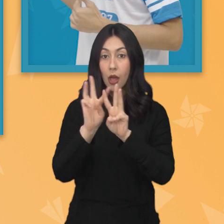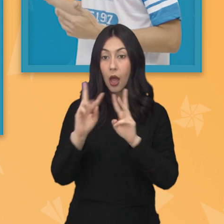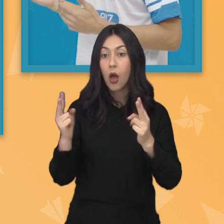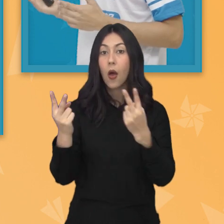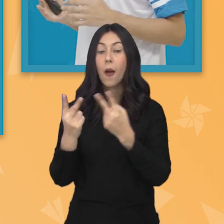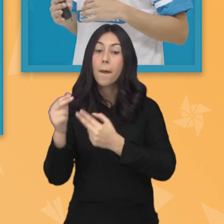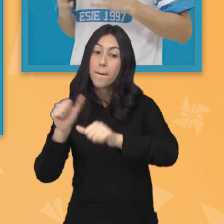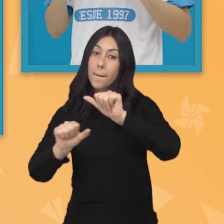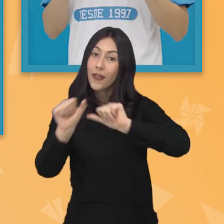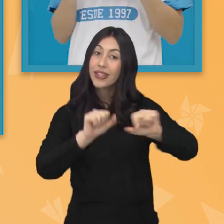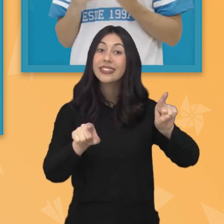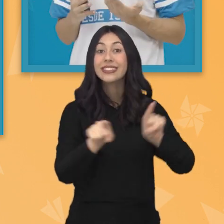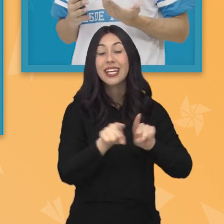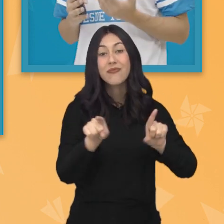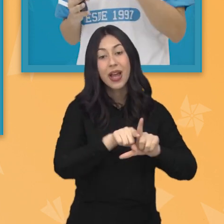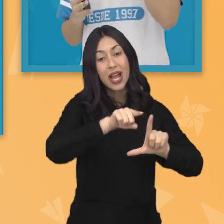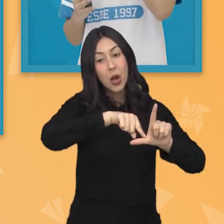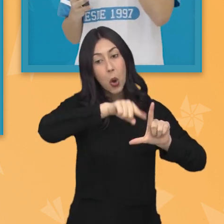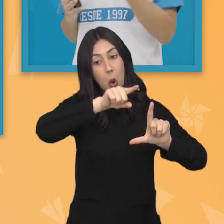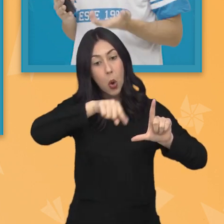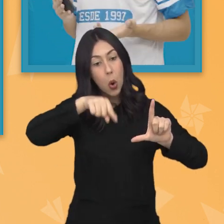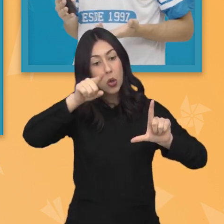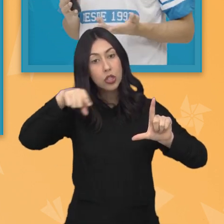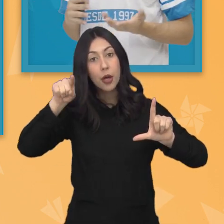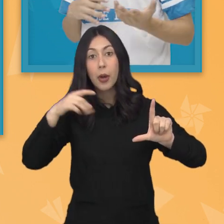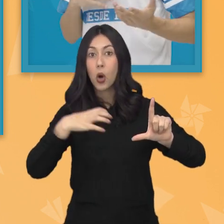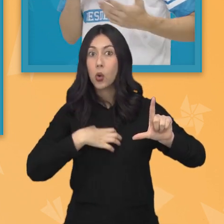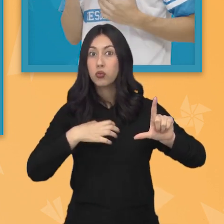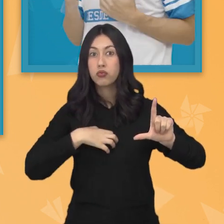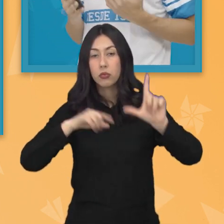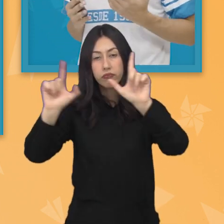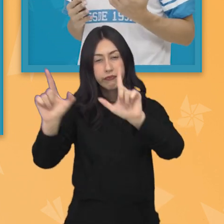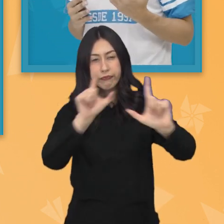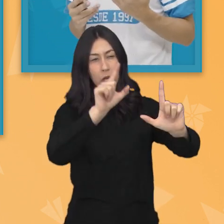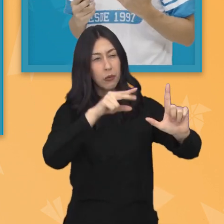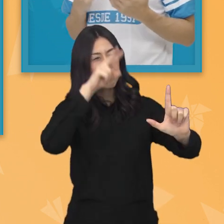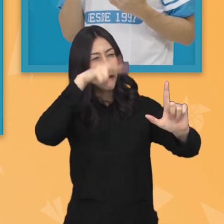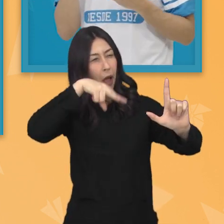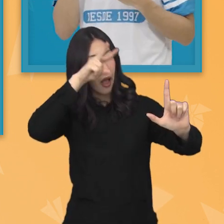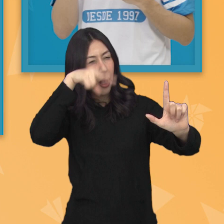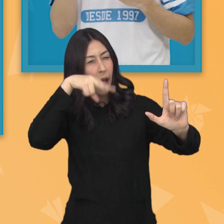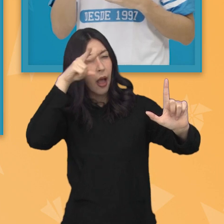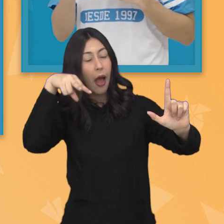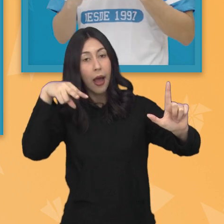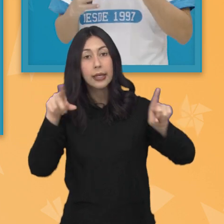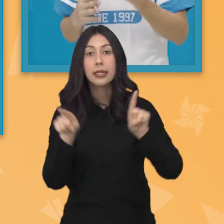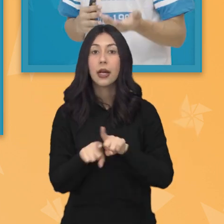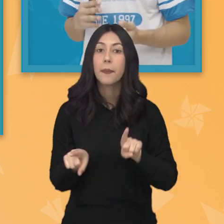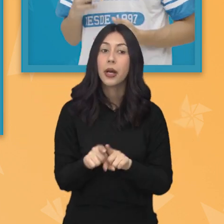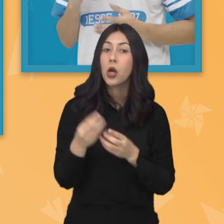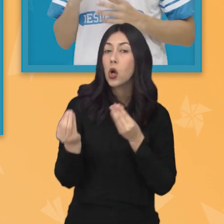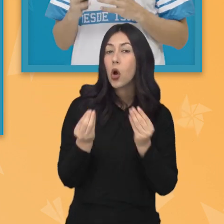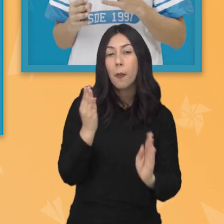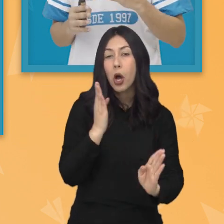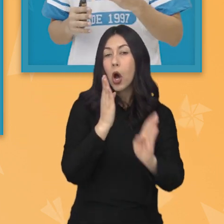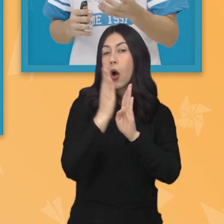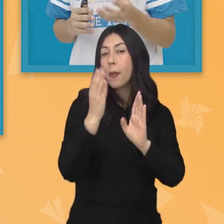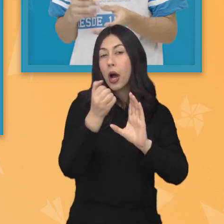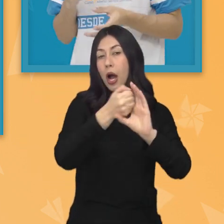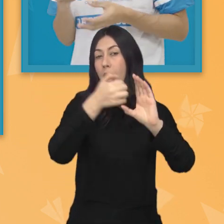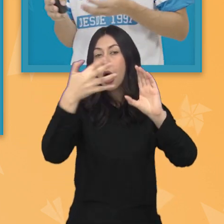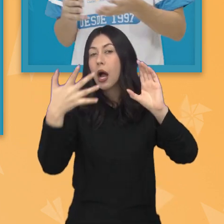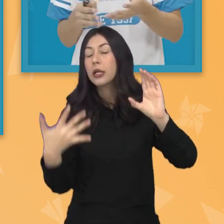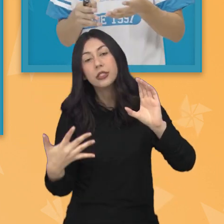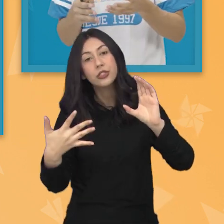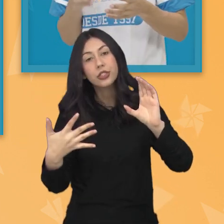né? Os diagramas, que é uma maneira gráfica da gente analisar como está ocorrendo aquilo dali, e também como a gente quer descobrir as características de uma